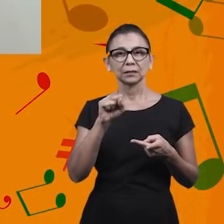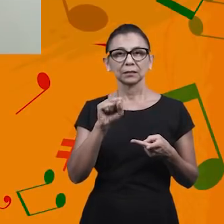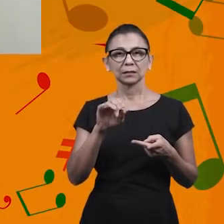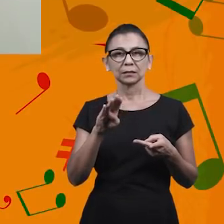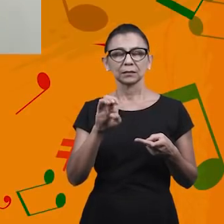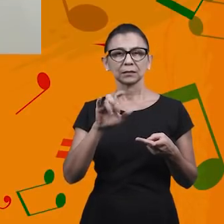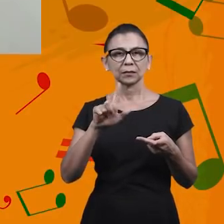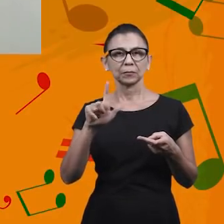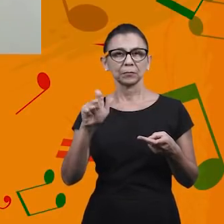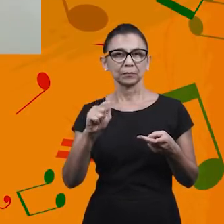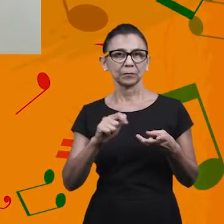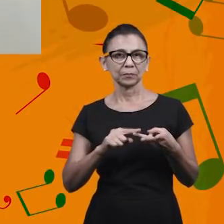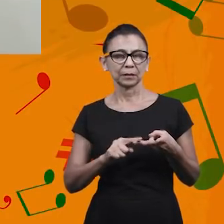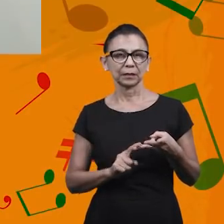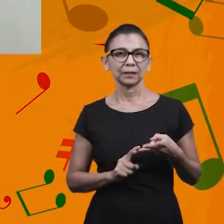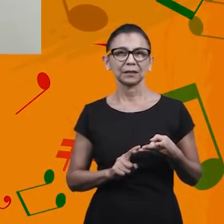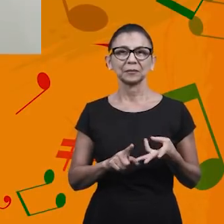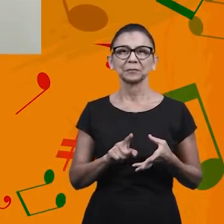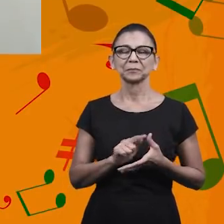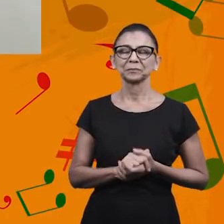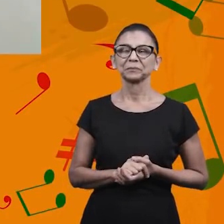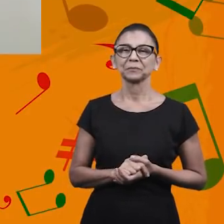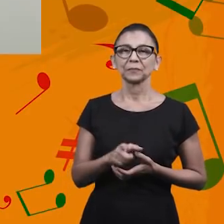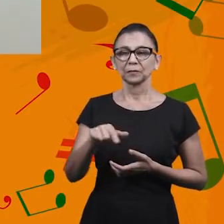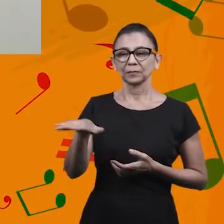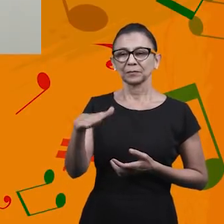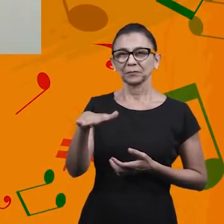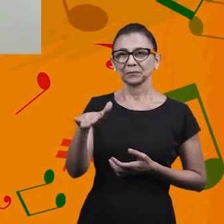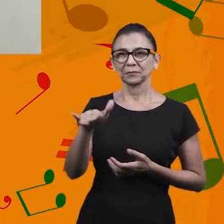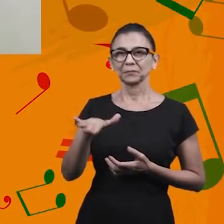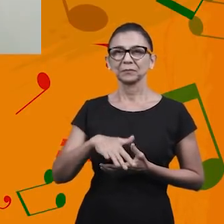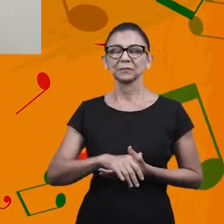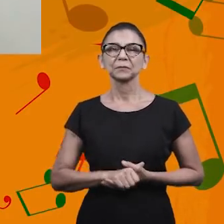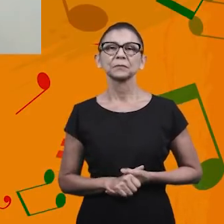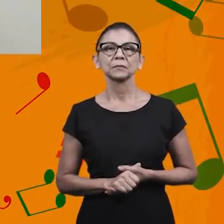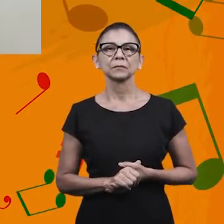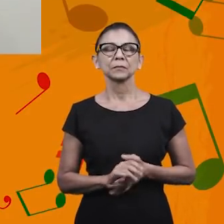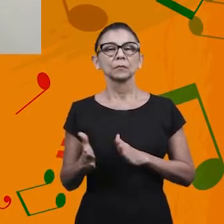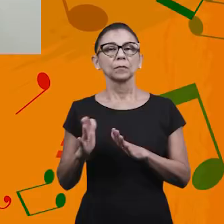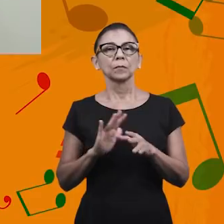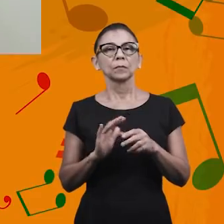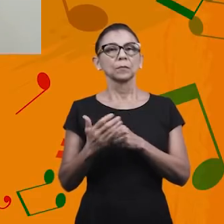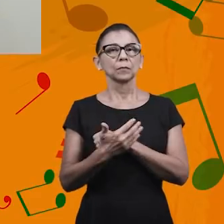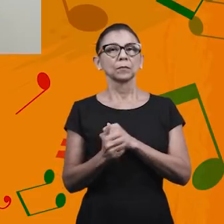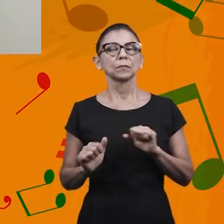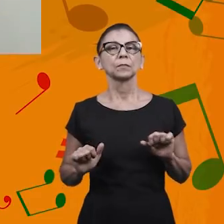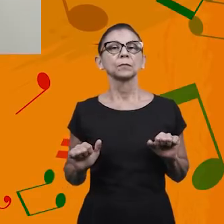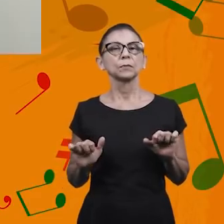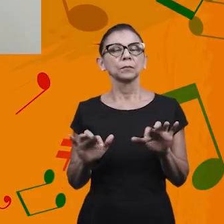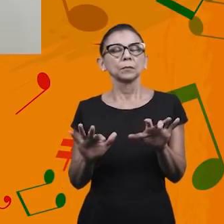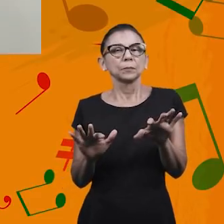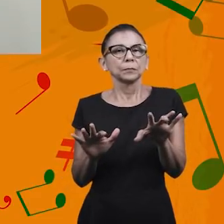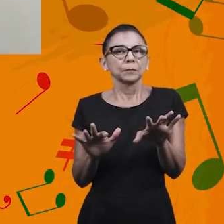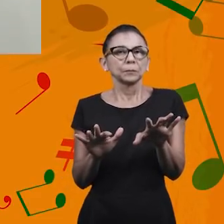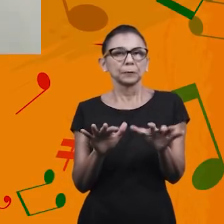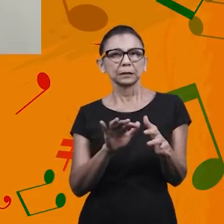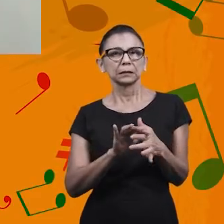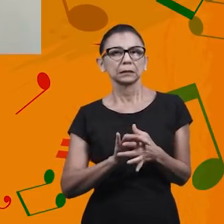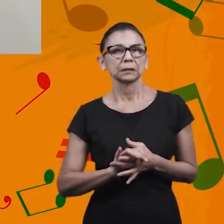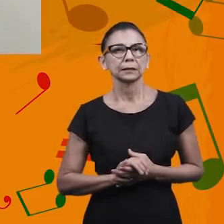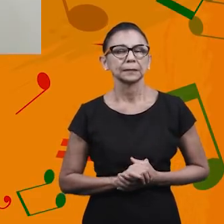Mas não são só a eles, a todos nós, como também as nossas crianças, intermediários e adolescentes. E